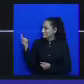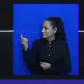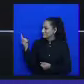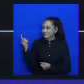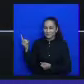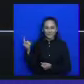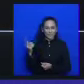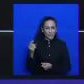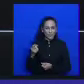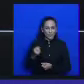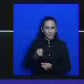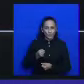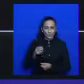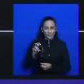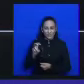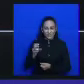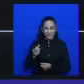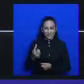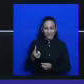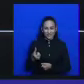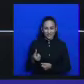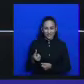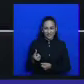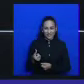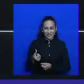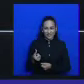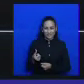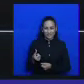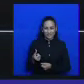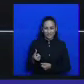Número 56.